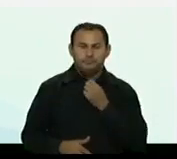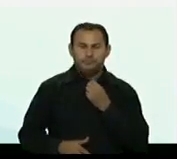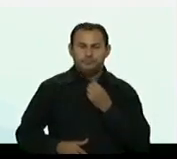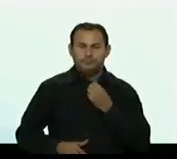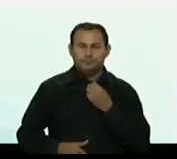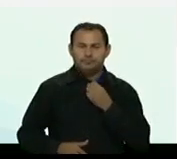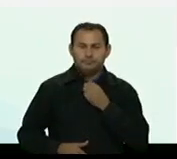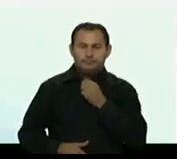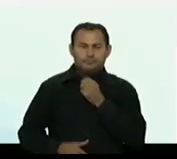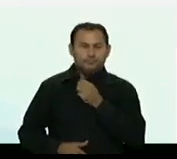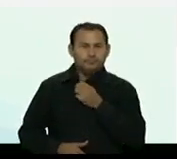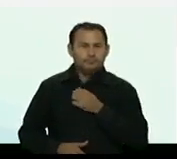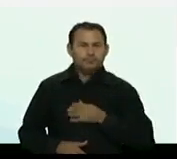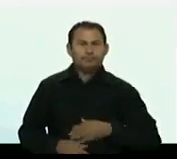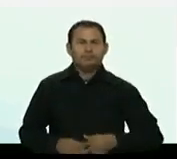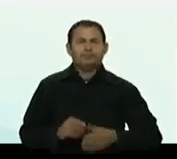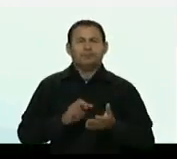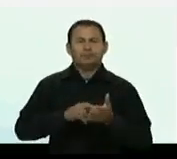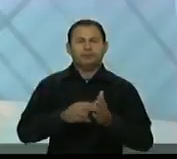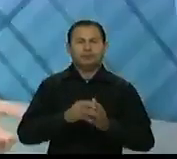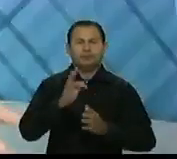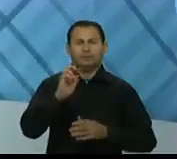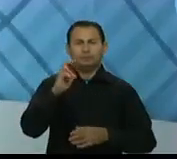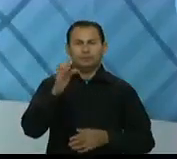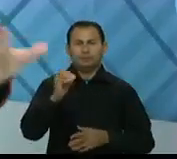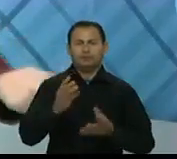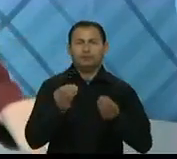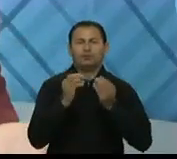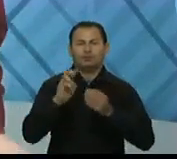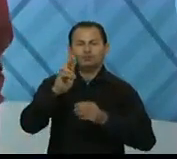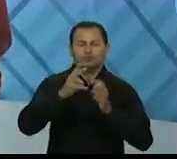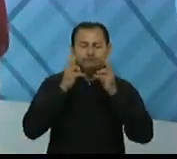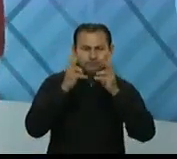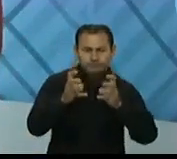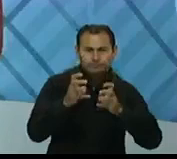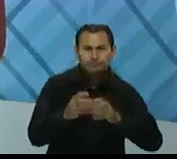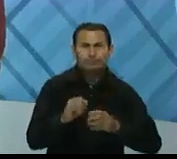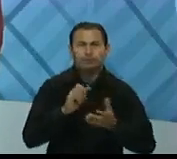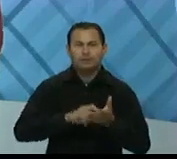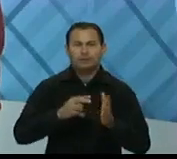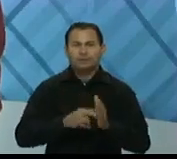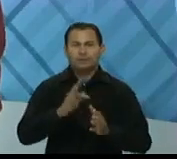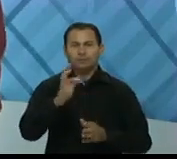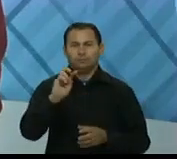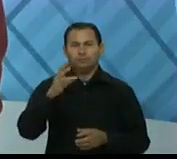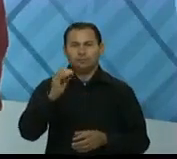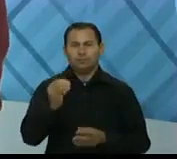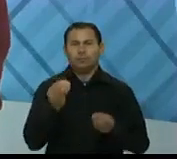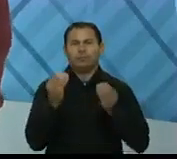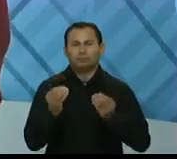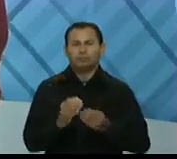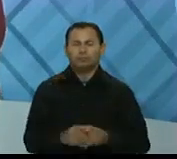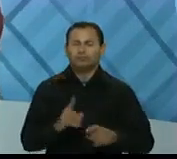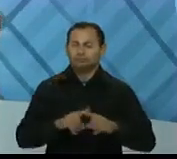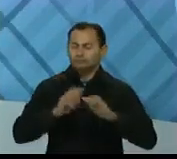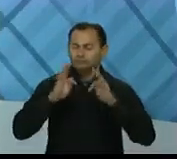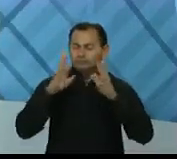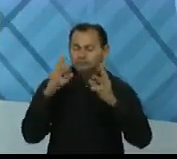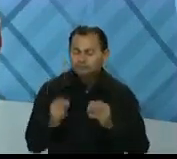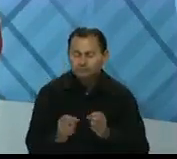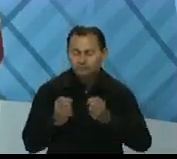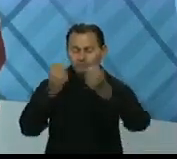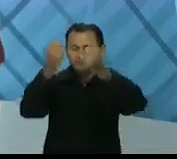Mas o que é uma função? Como a gente vai identificar o que é uma função? Porque tudo isso que a gente